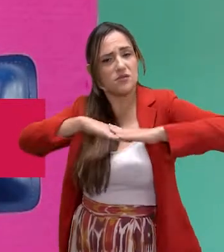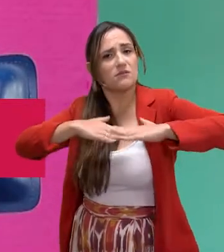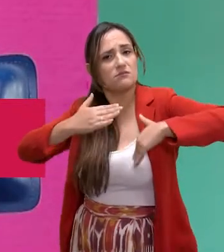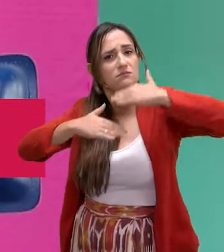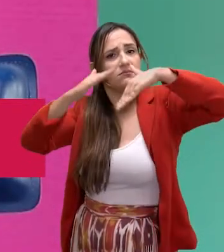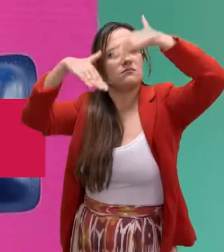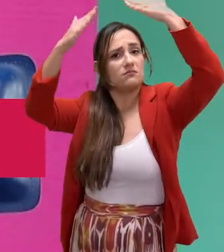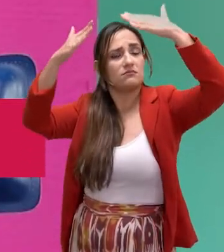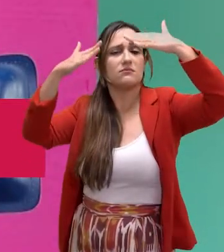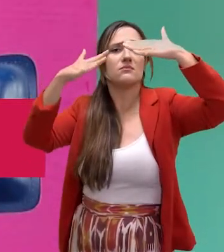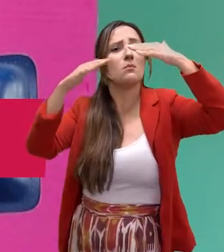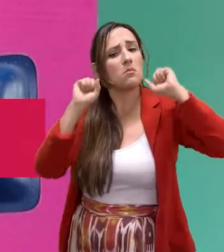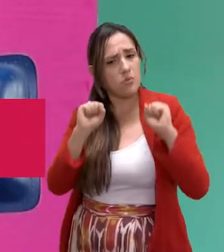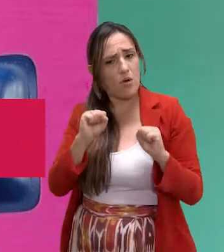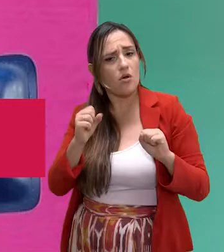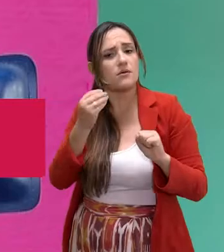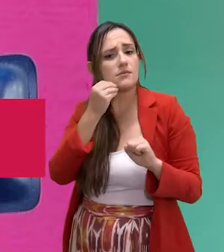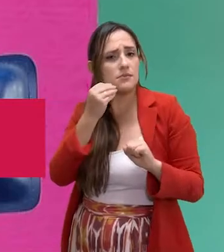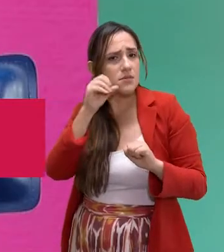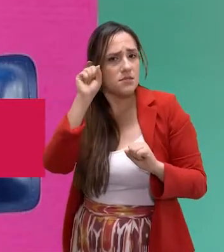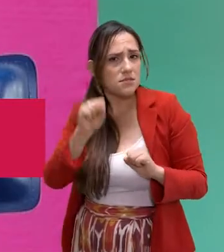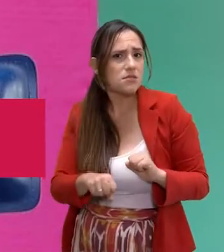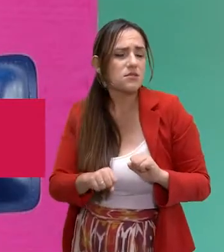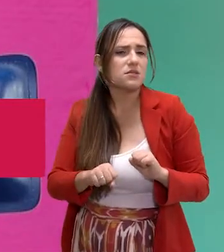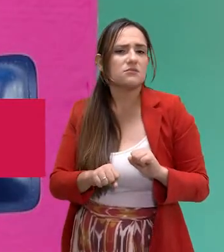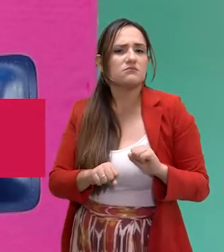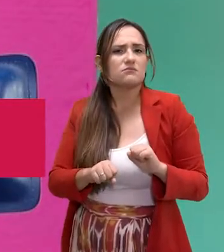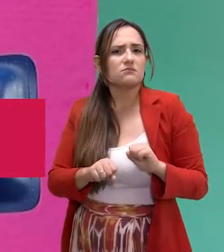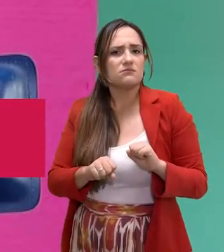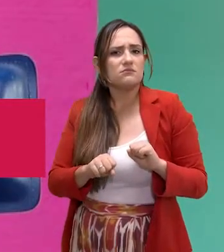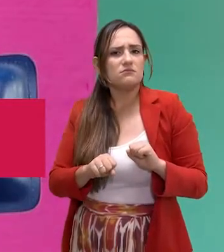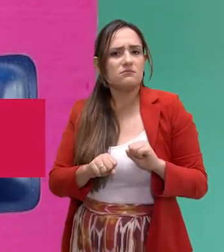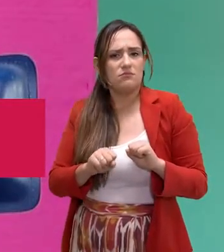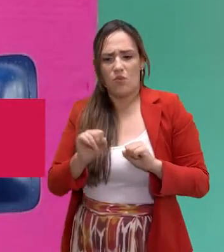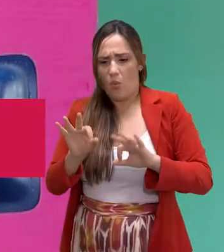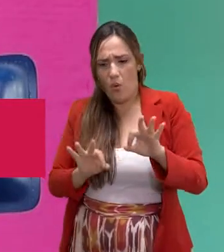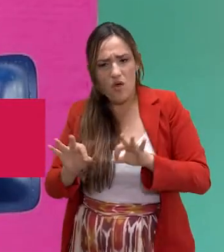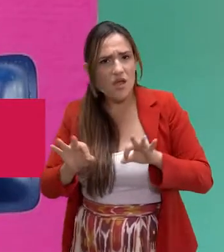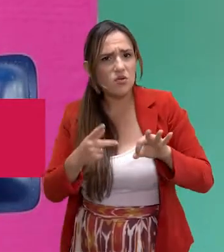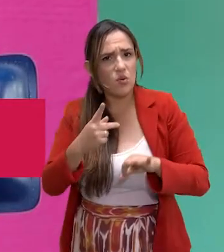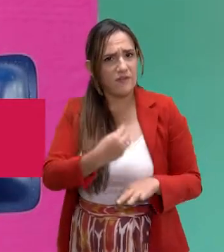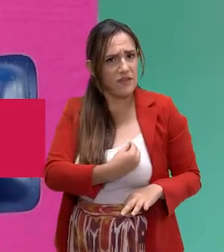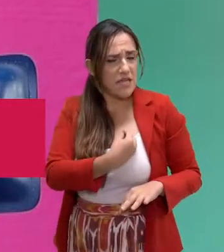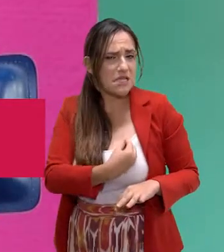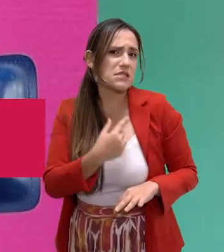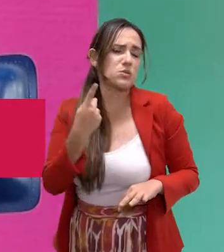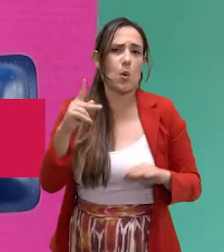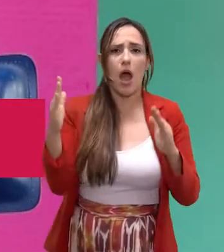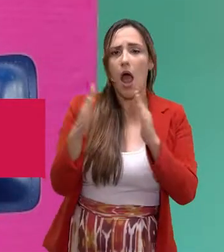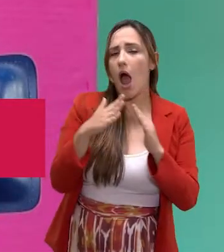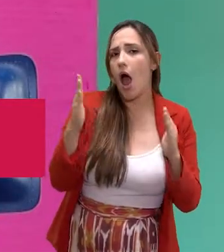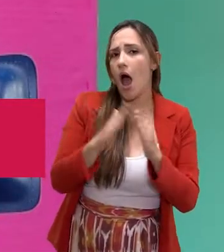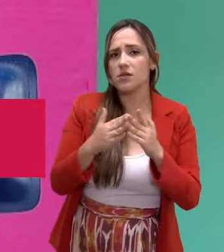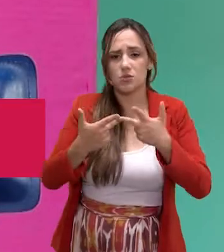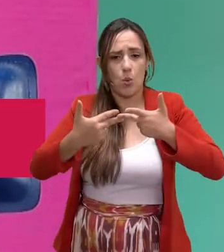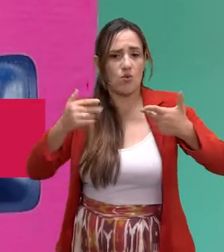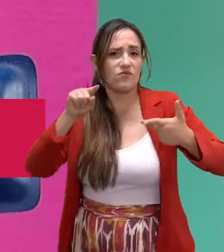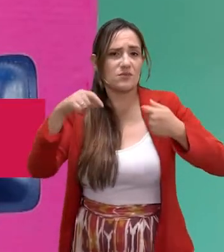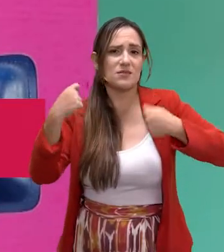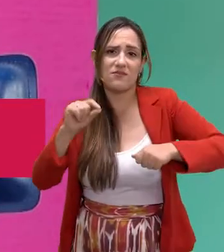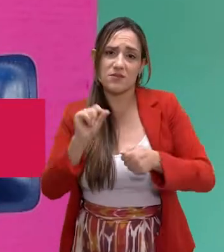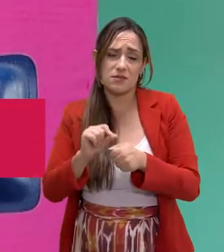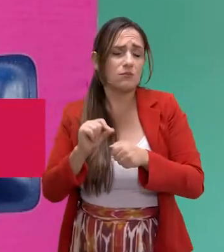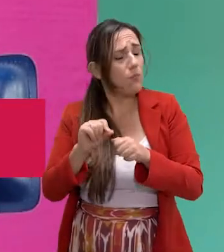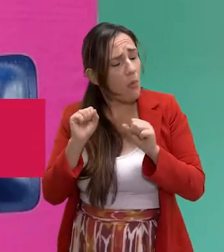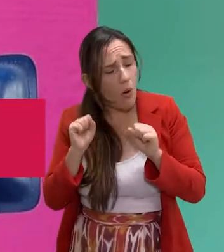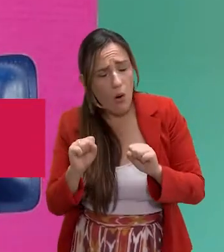vida profissional, de crescer enquanto ser humano, se arrisque, vá atrás, se organize, né, na sua casa, naquilo que